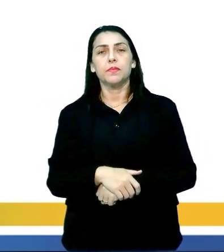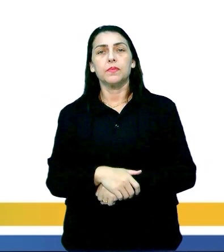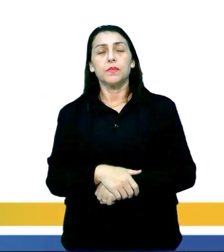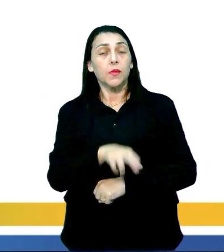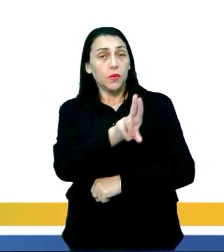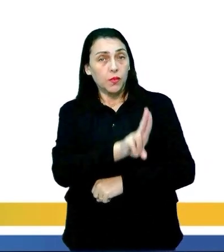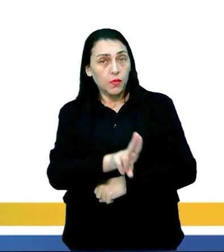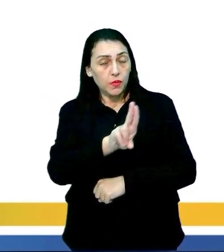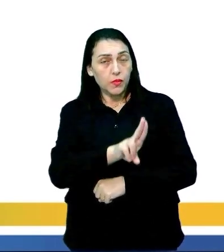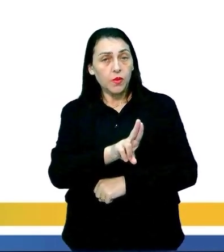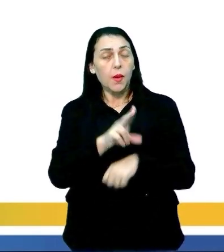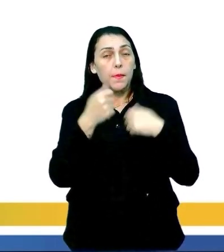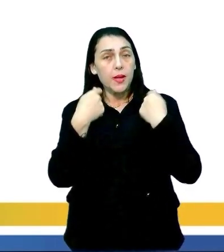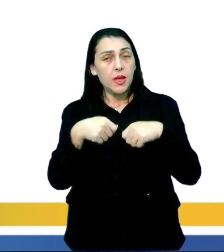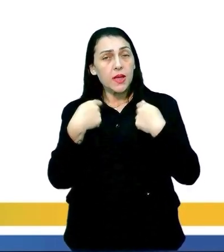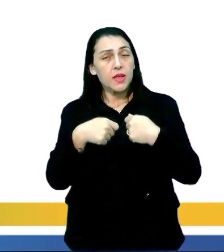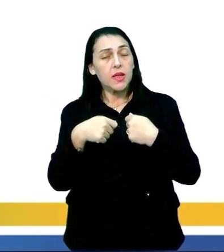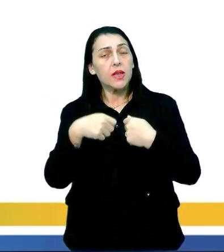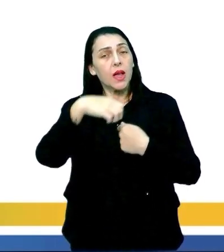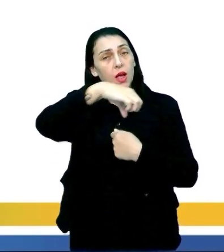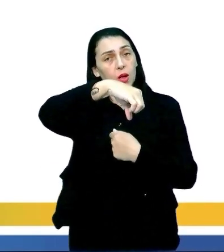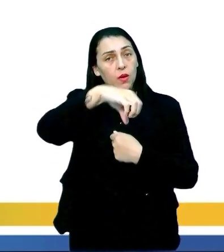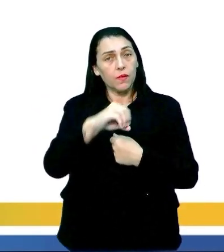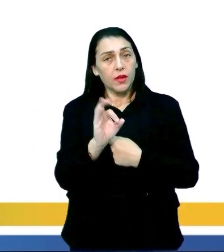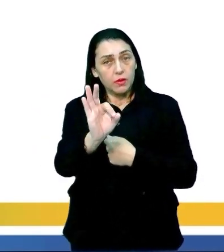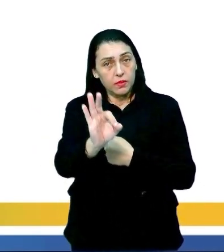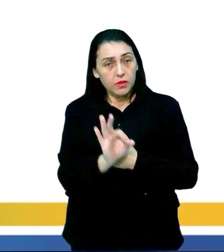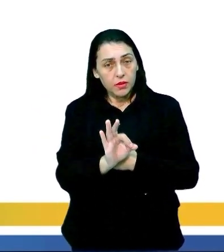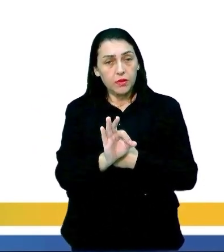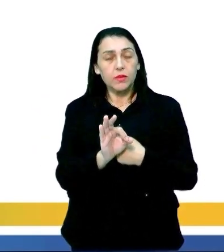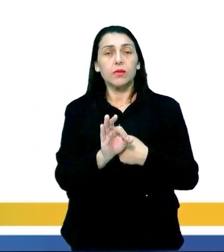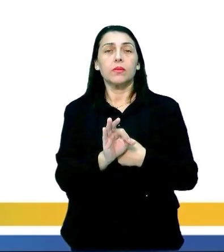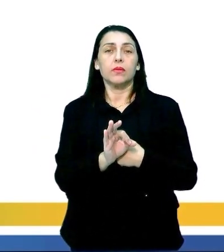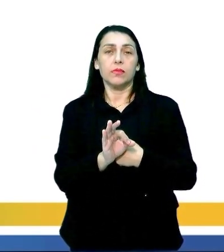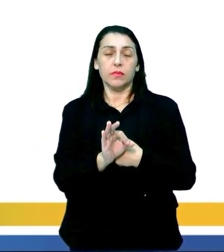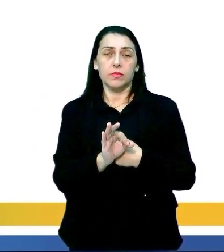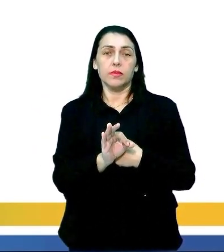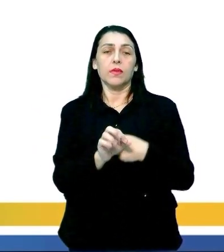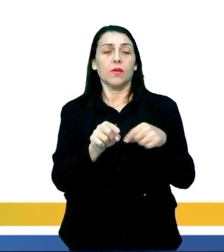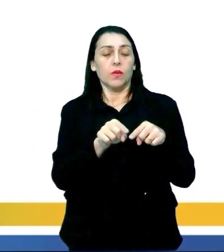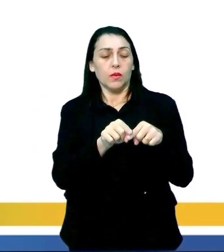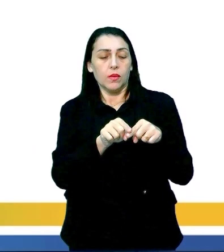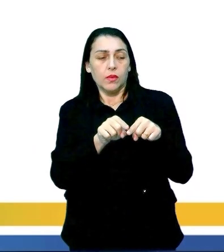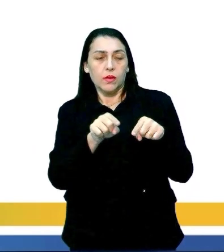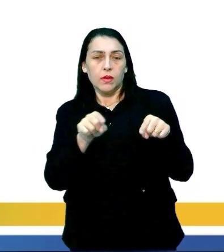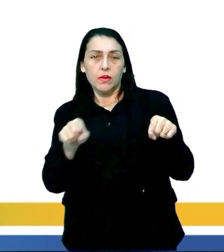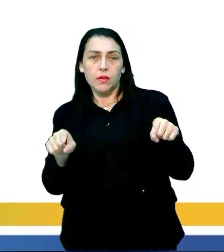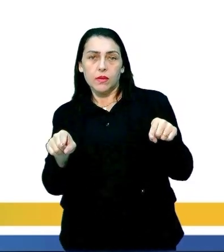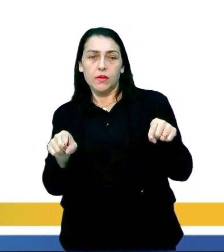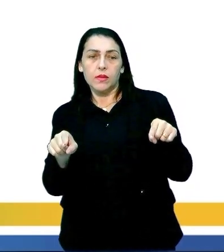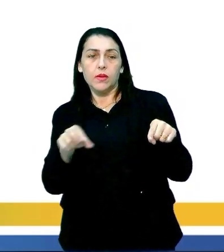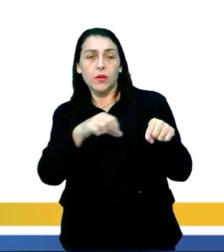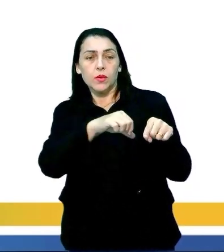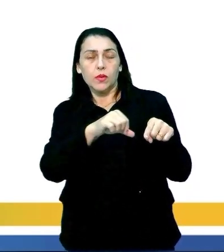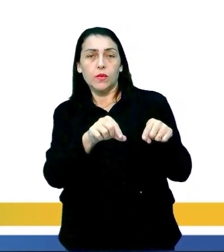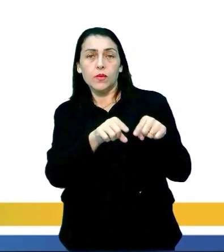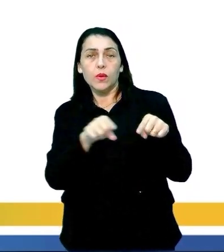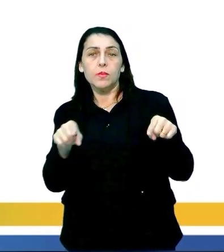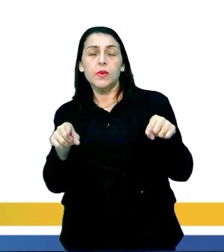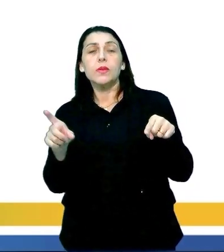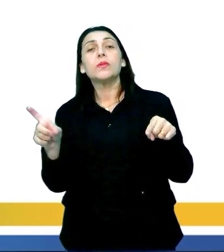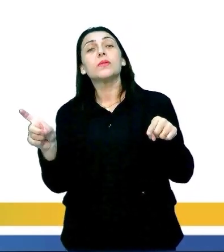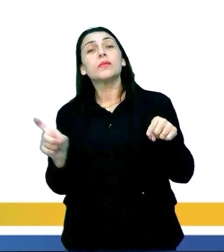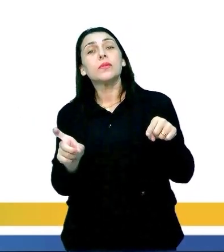O consumo deve ser de quanto? 90%. Então, nós vamos colocar lá embaixo, ó, tá 90